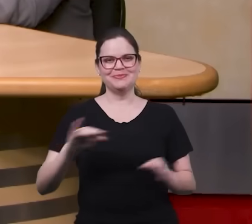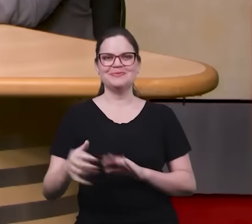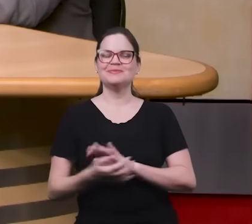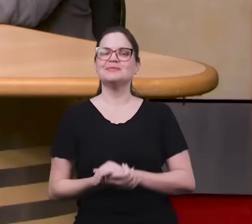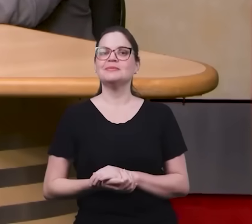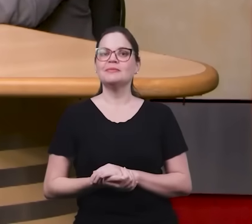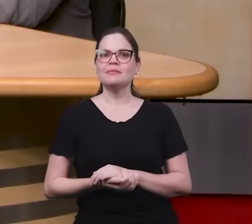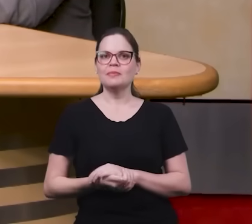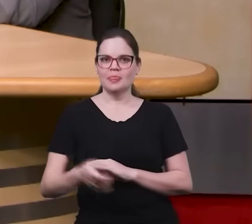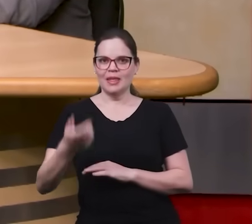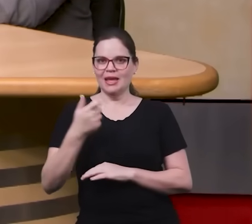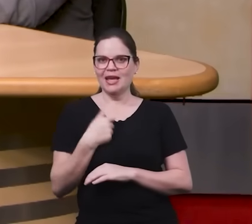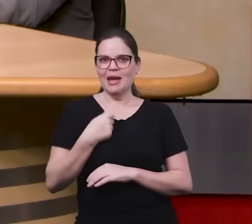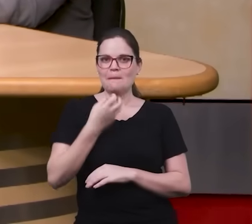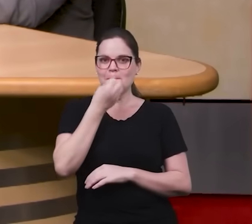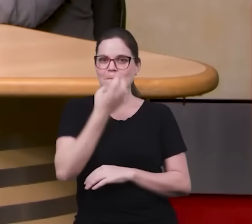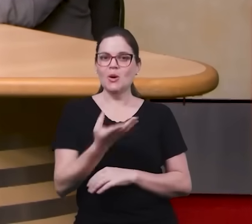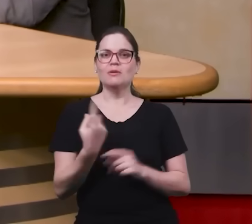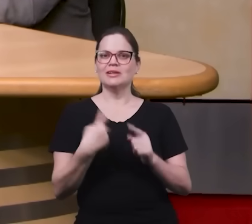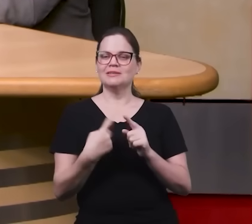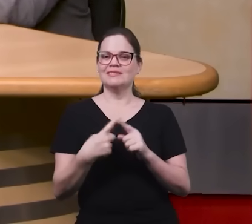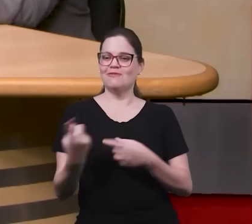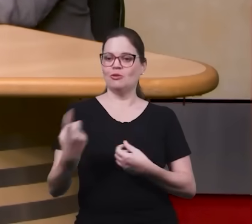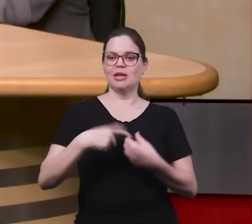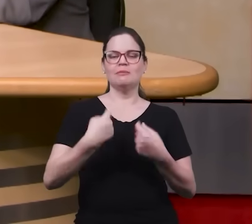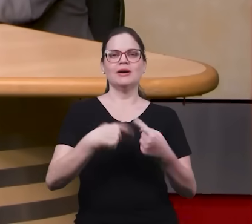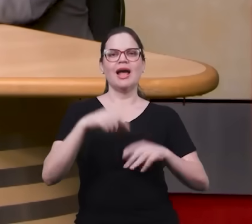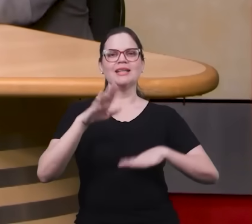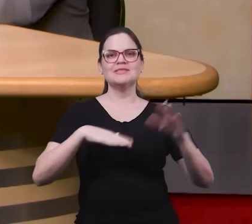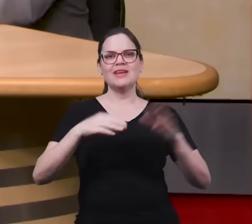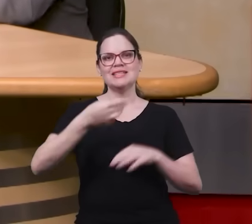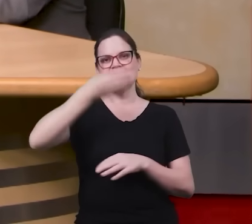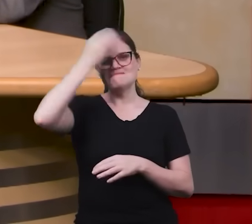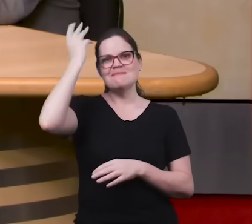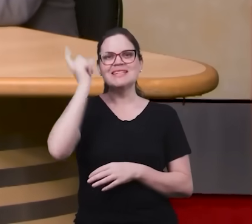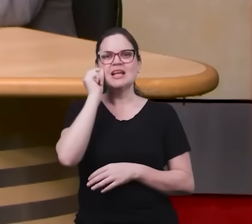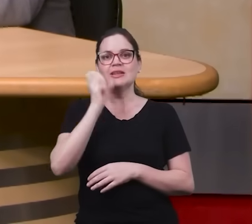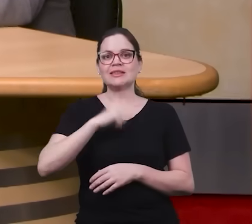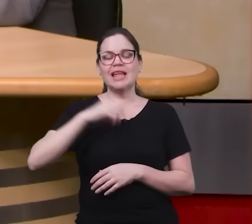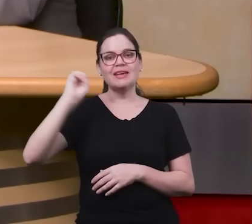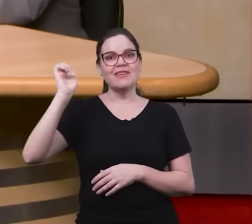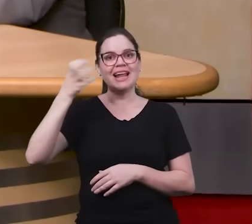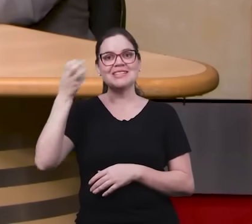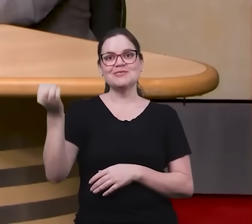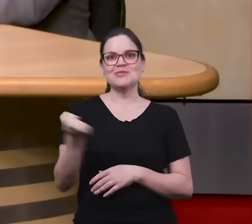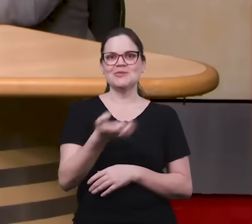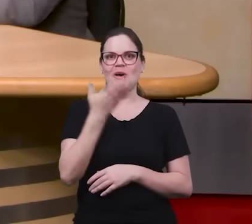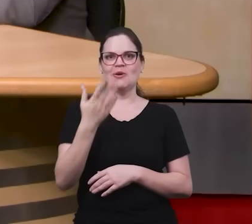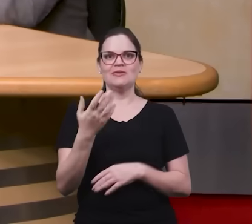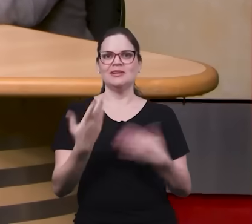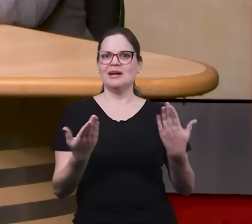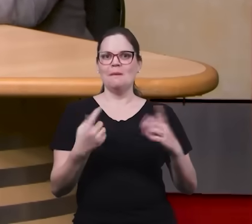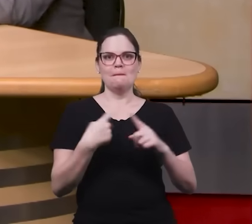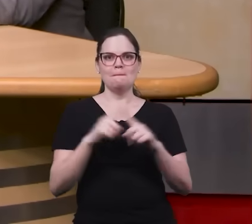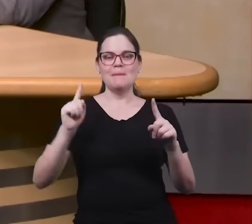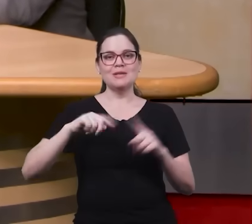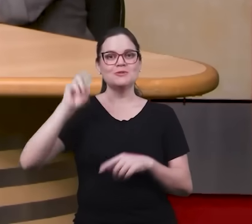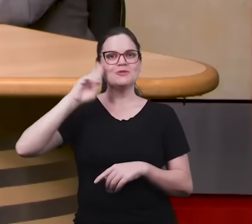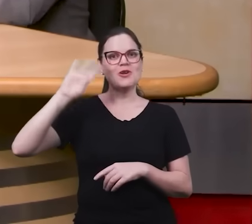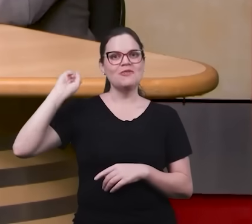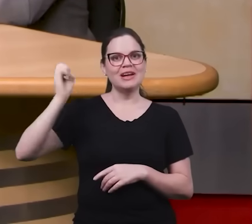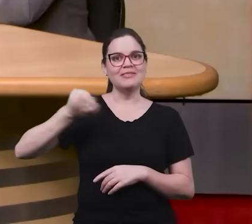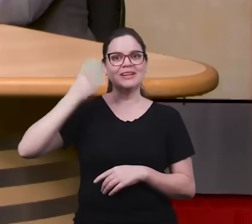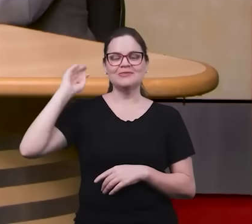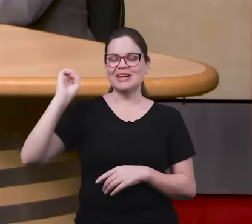Marcelo? Tem de vez em quando ele tem uma coisa nova que surge aqui, assim, a gente tenta preparar alguma coisa, mas muita coisa